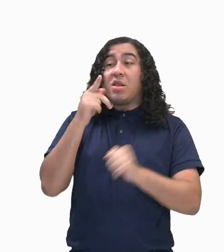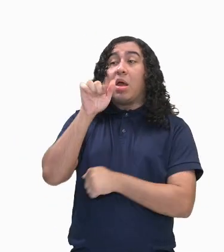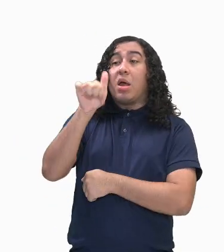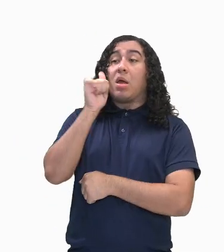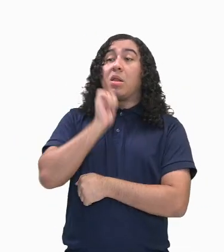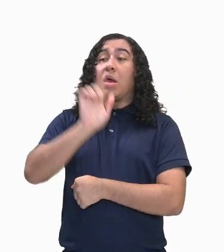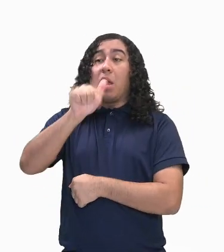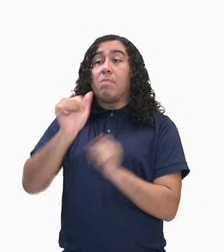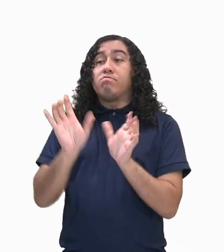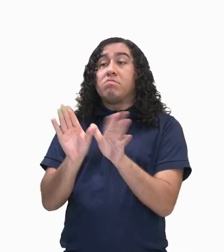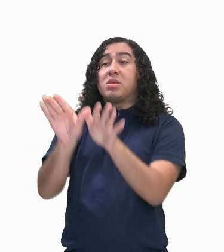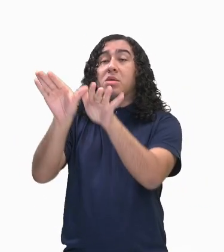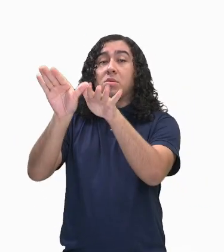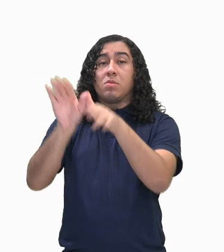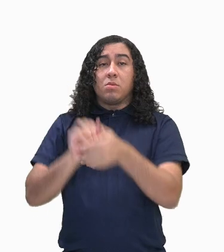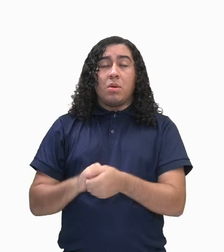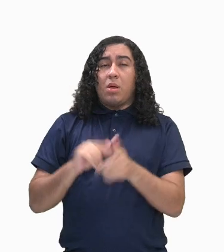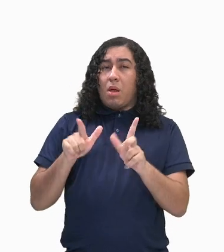é meiga?